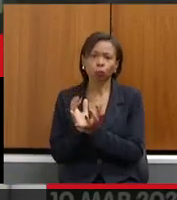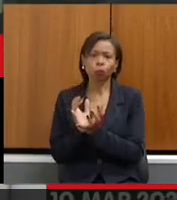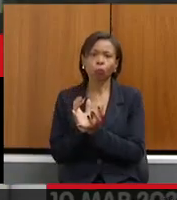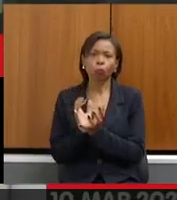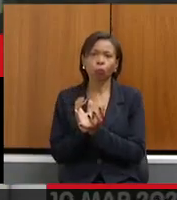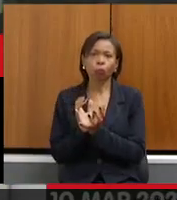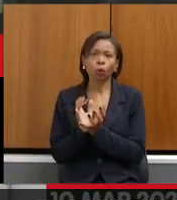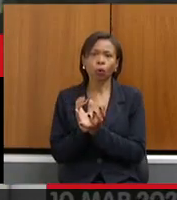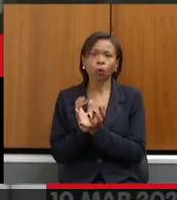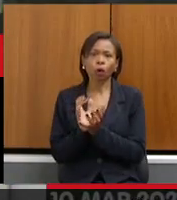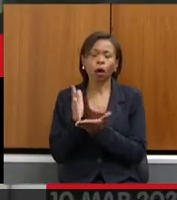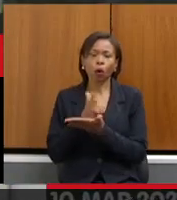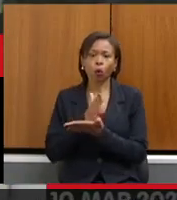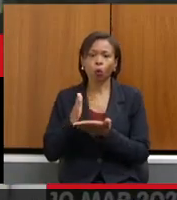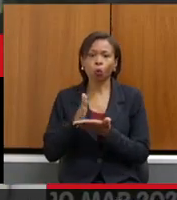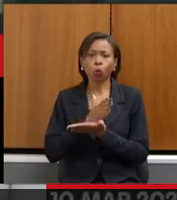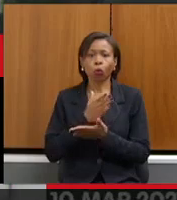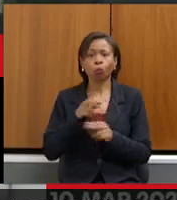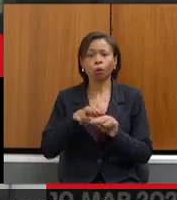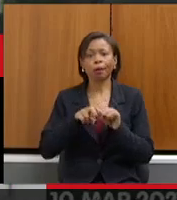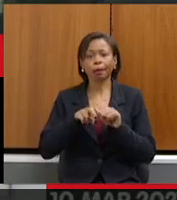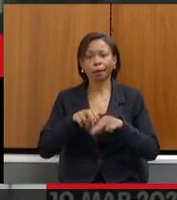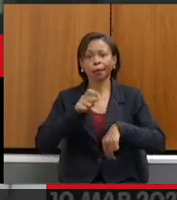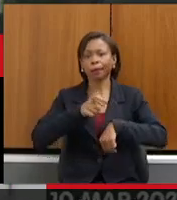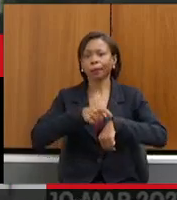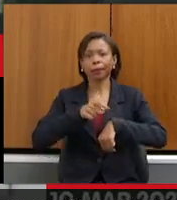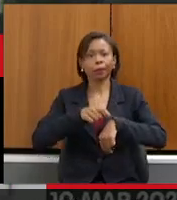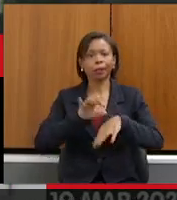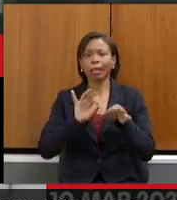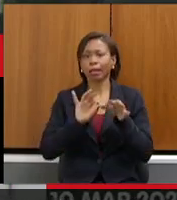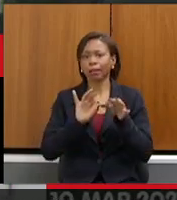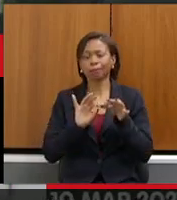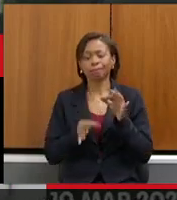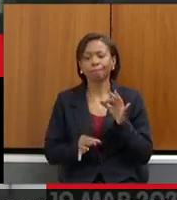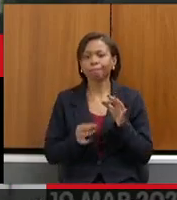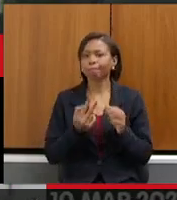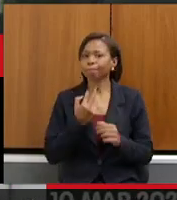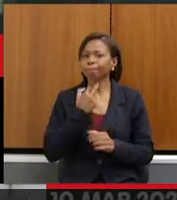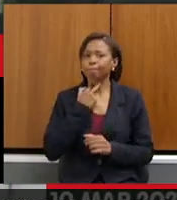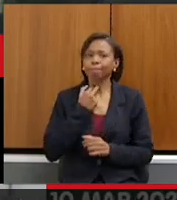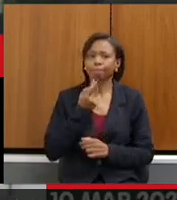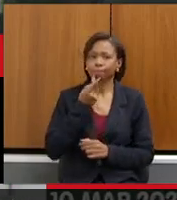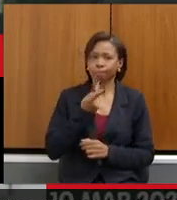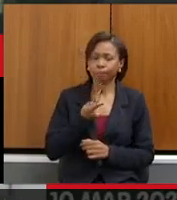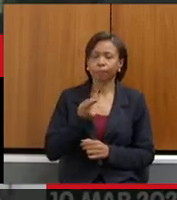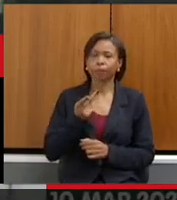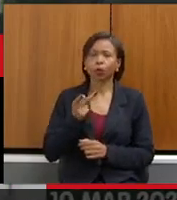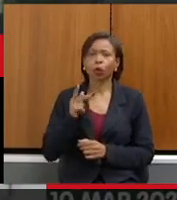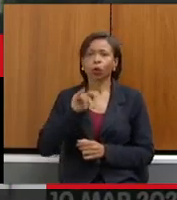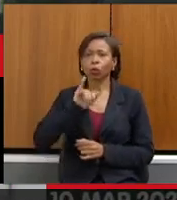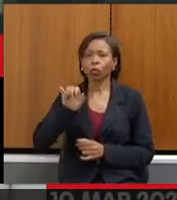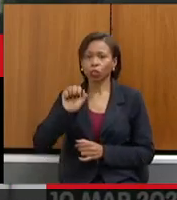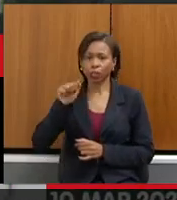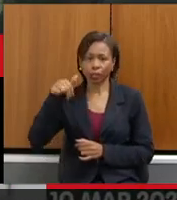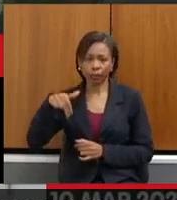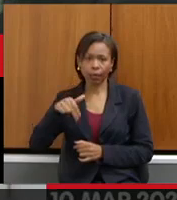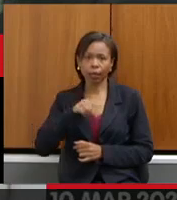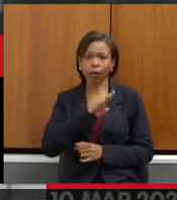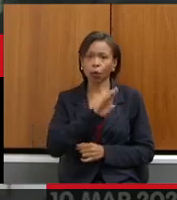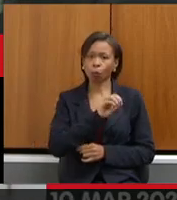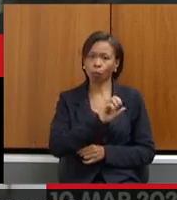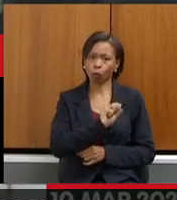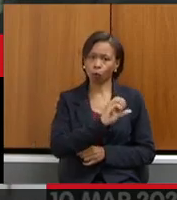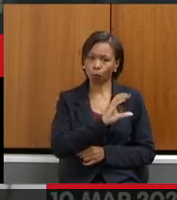por pelo excesso do tempo não puderam se manifestar o deputado Doutor Jean Freire o deputado